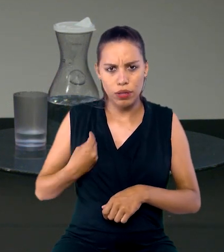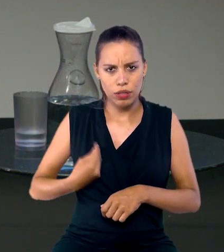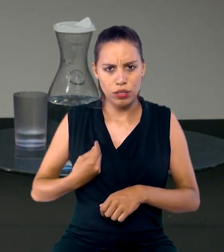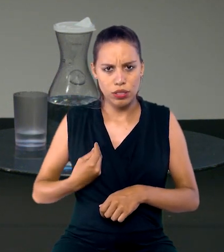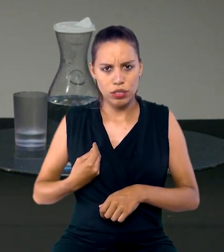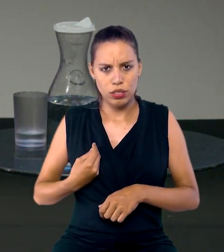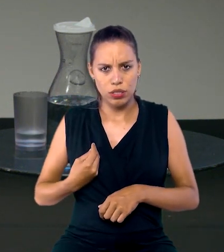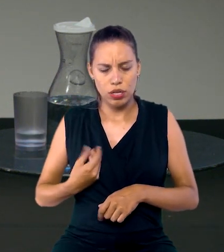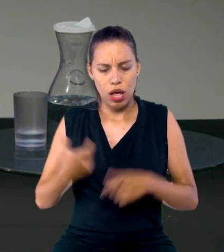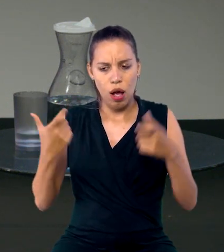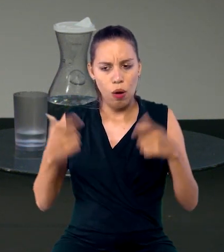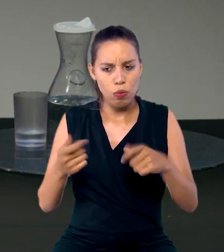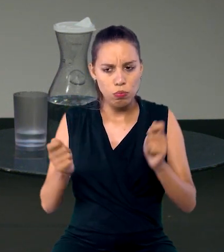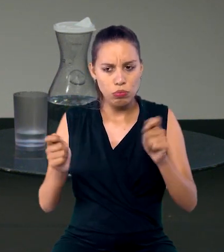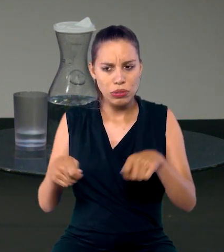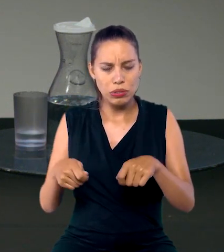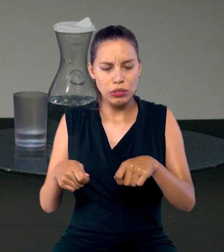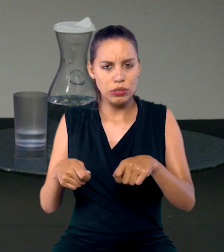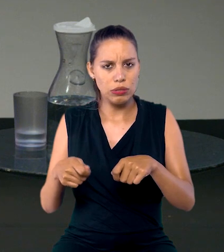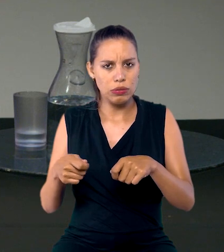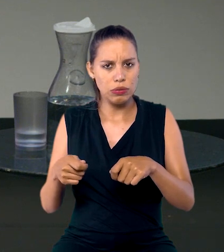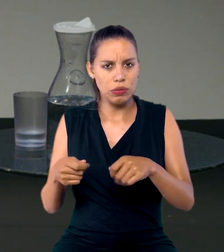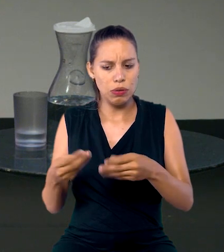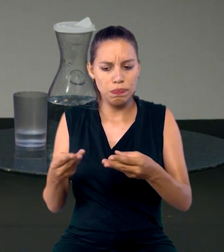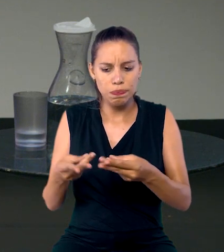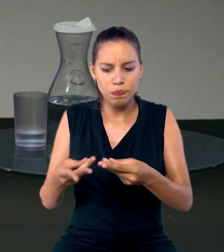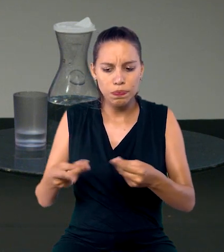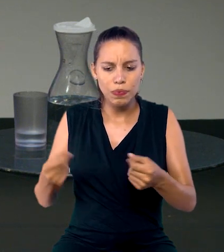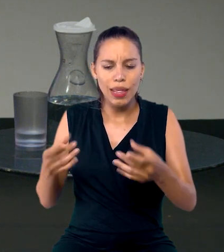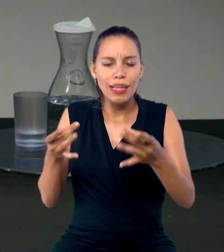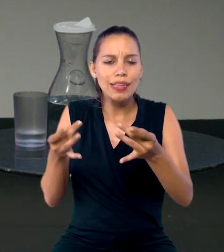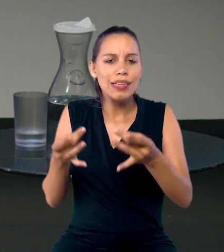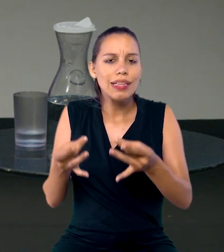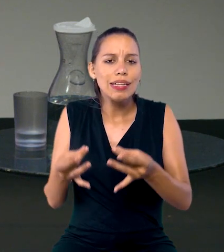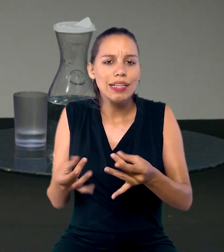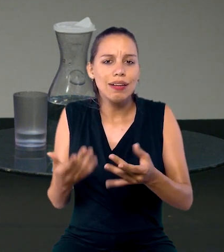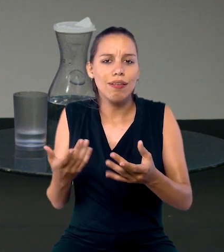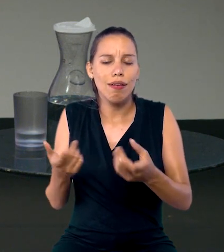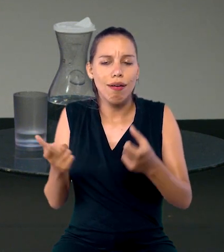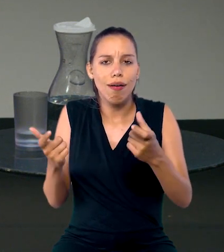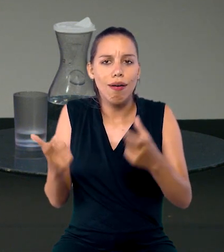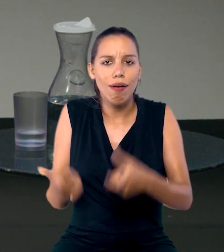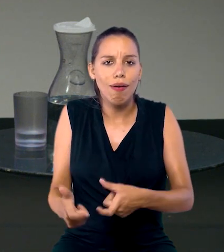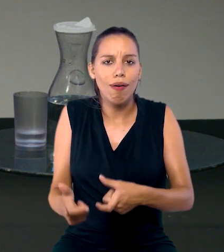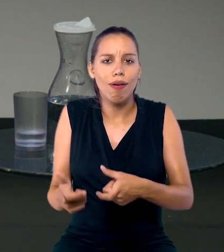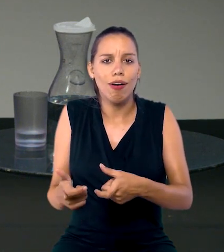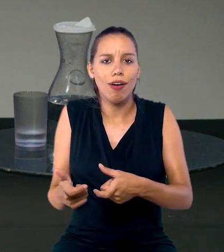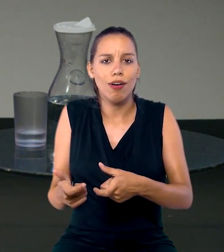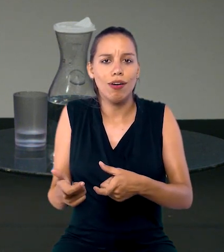É lutar buscando o tempo todo onde estão as delicadezas,